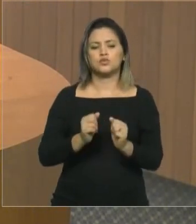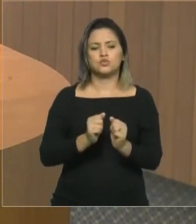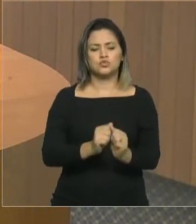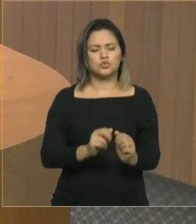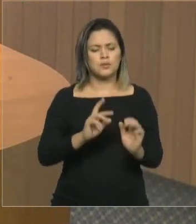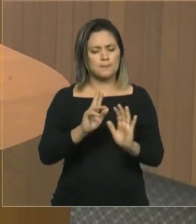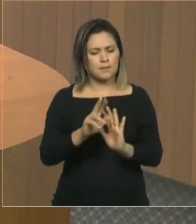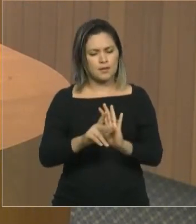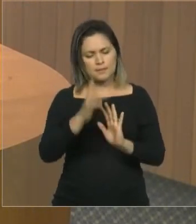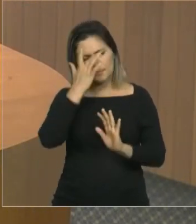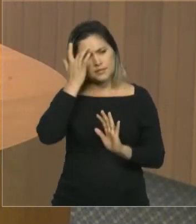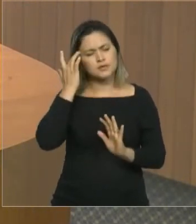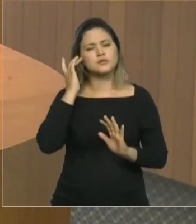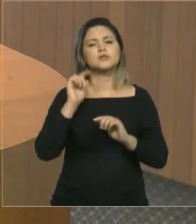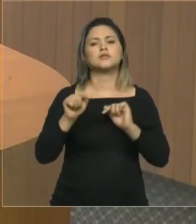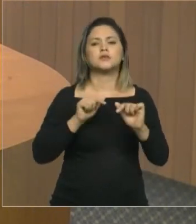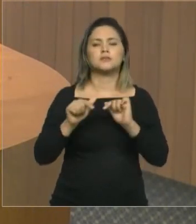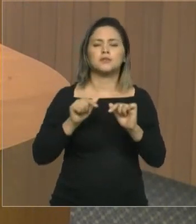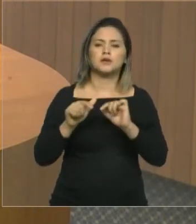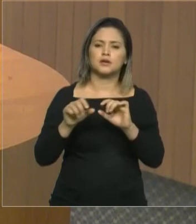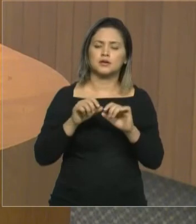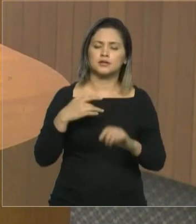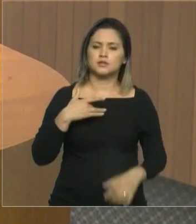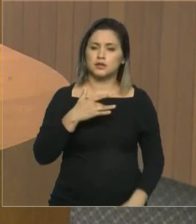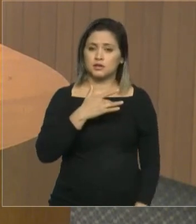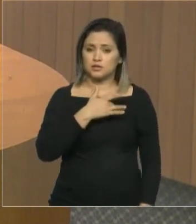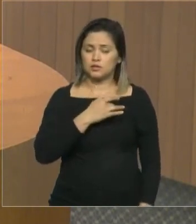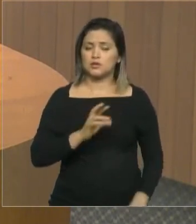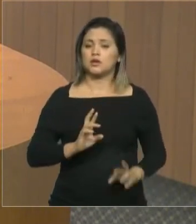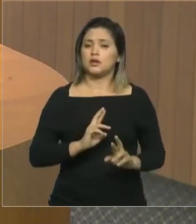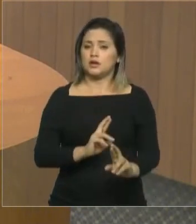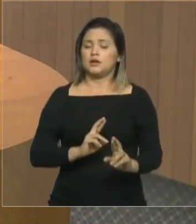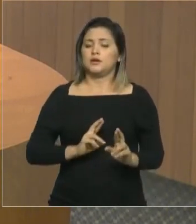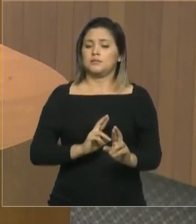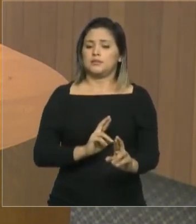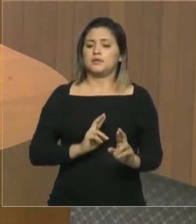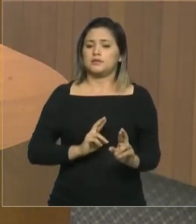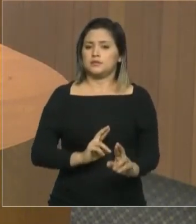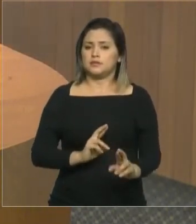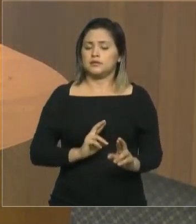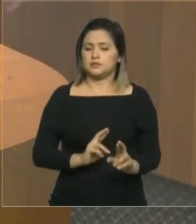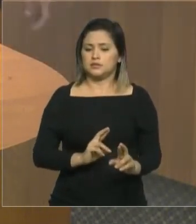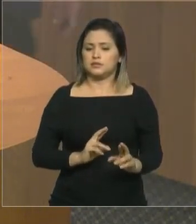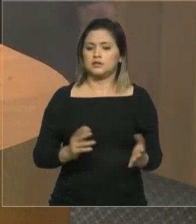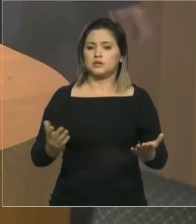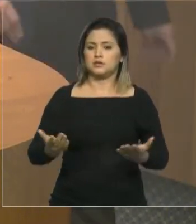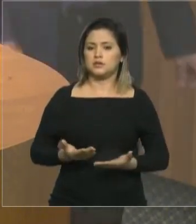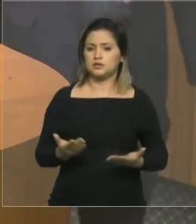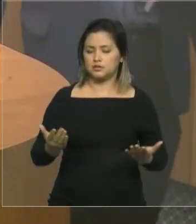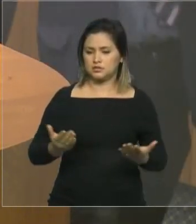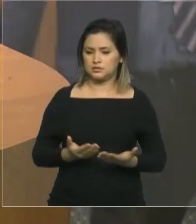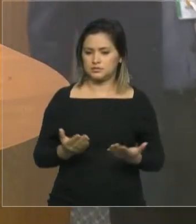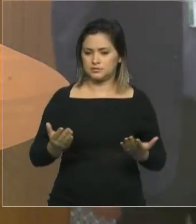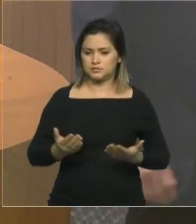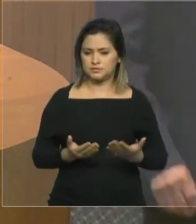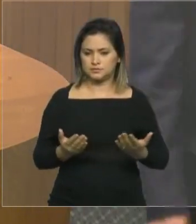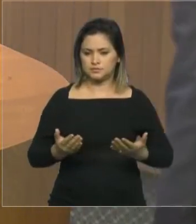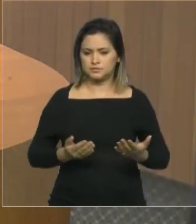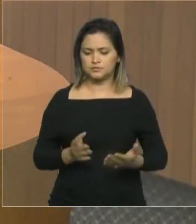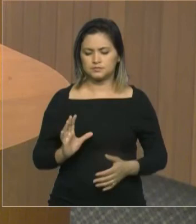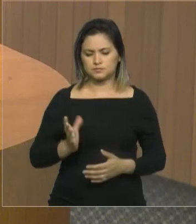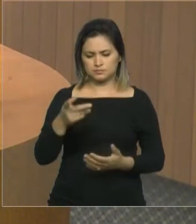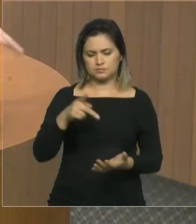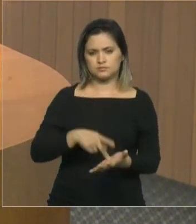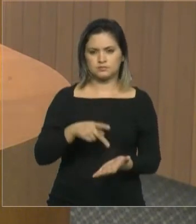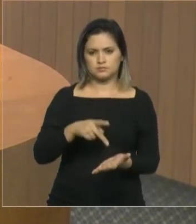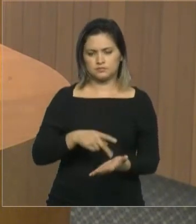saúde, sobretudo, uma esperança, era uma esperança, e agora a concretização na vida